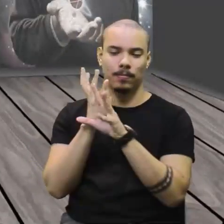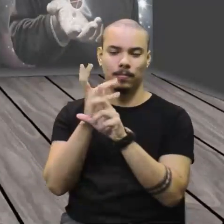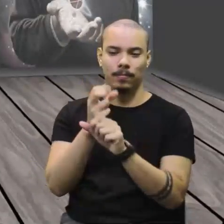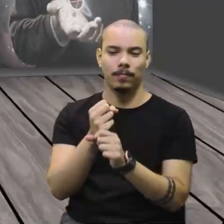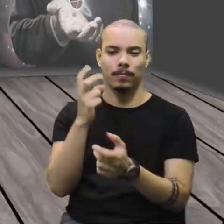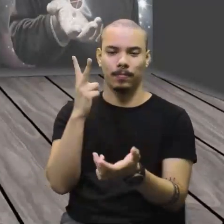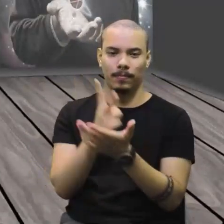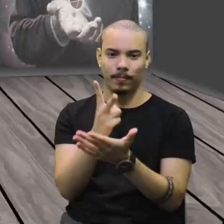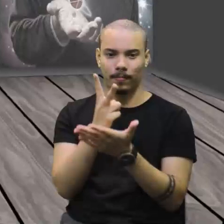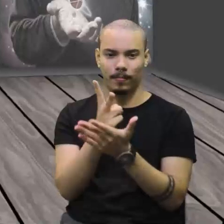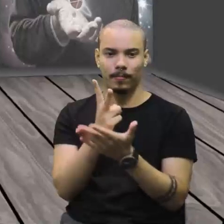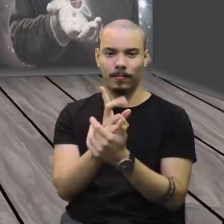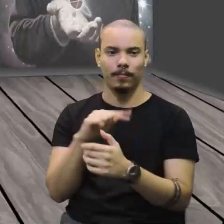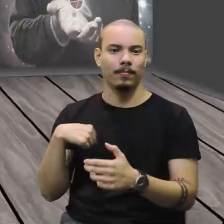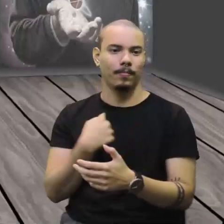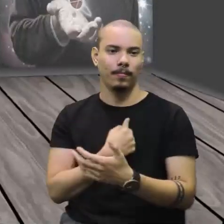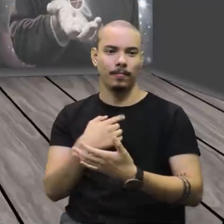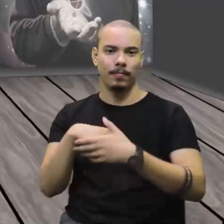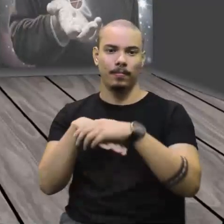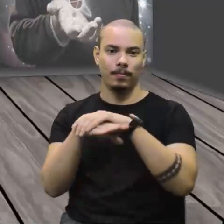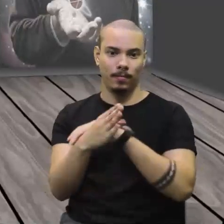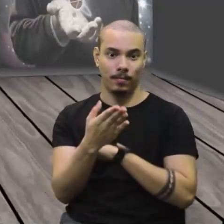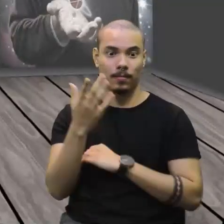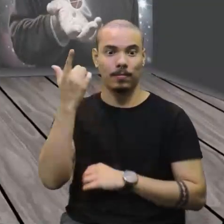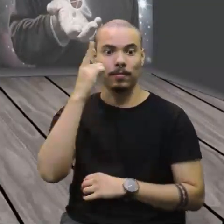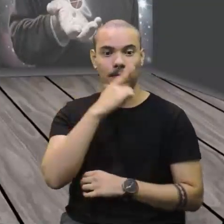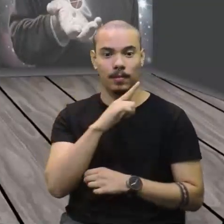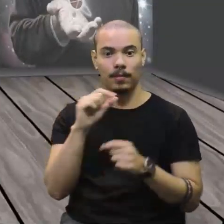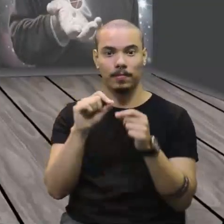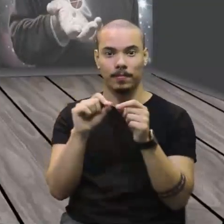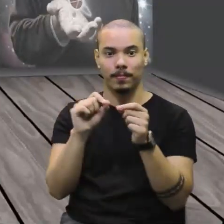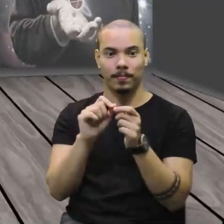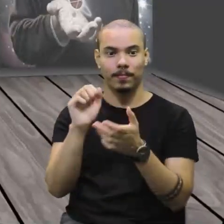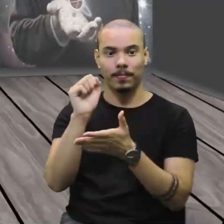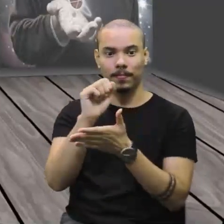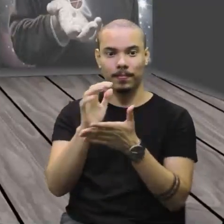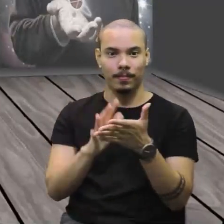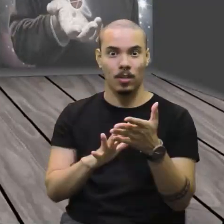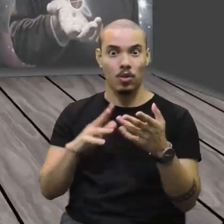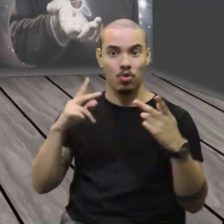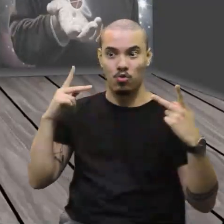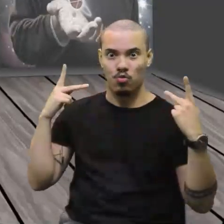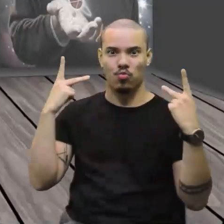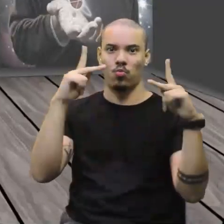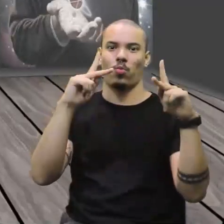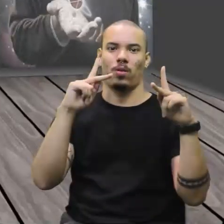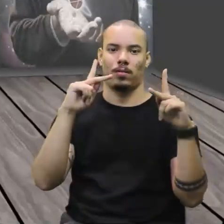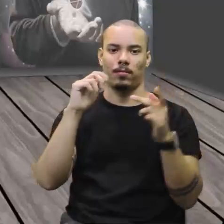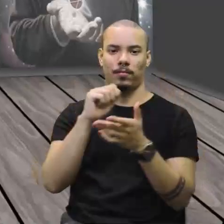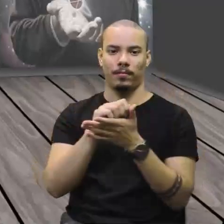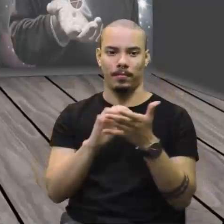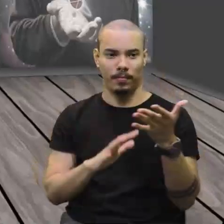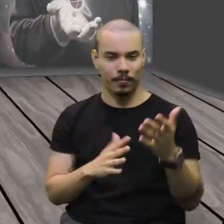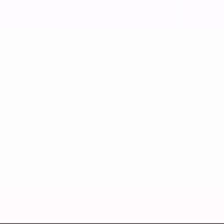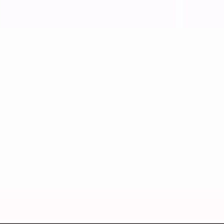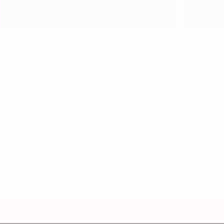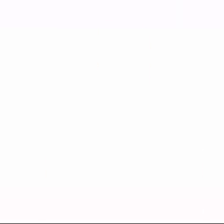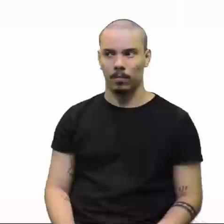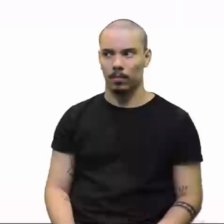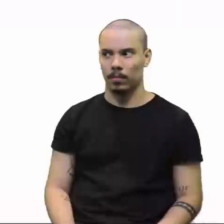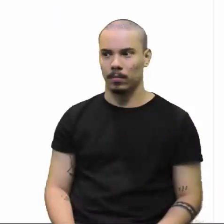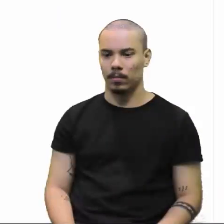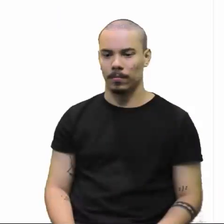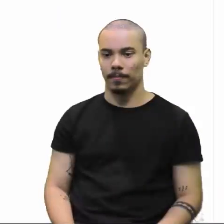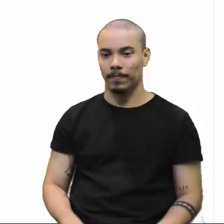né, de praxe para podermos irmos para as nossas atividades. As suas atividades. As suas. Vamos lá, então?